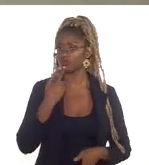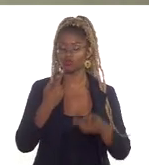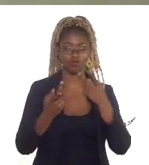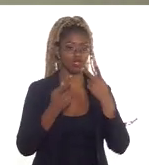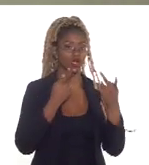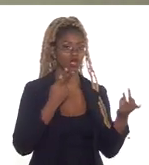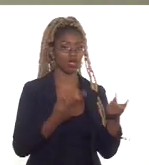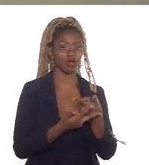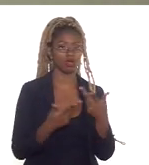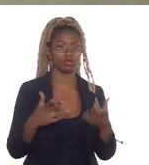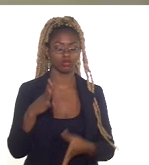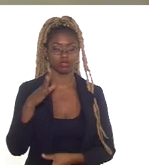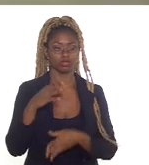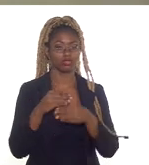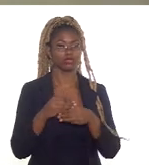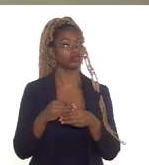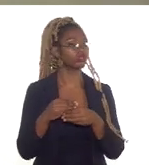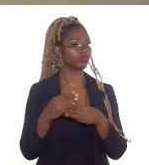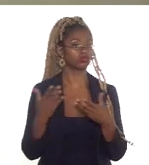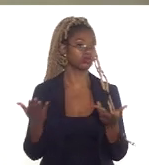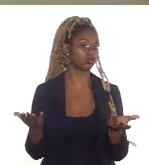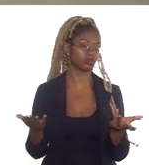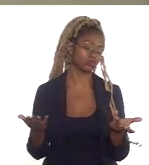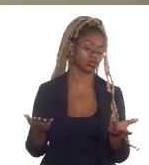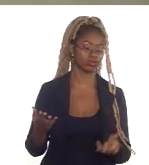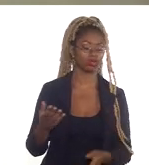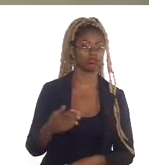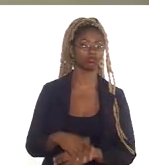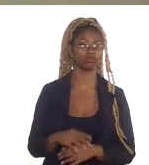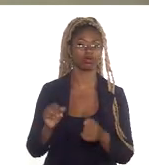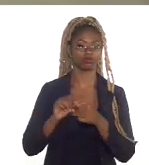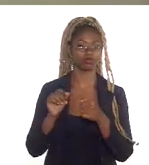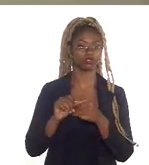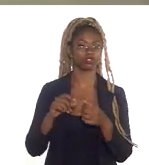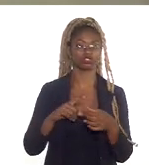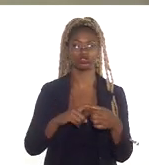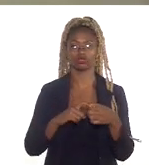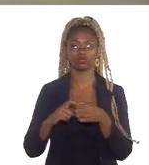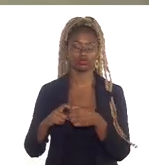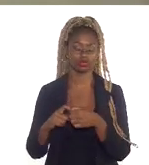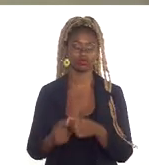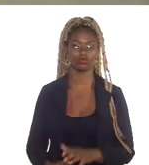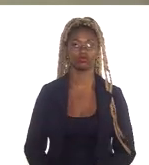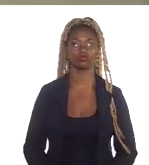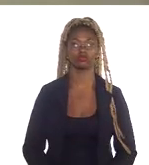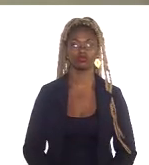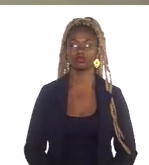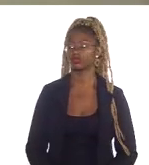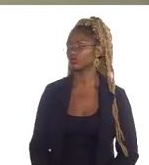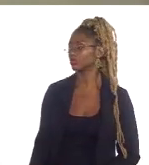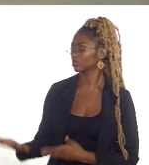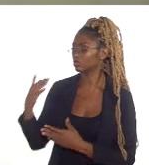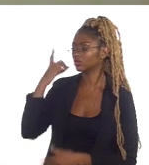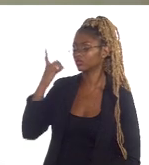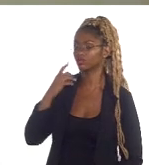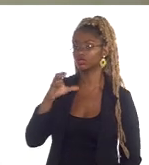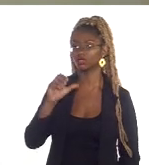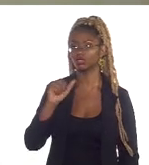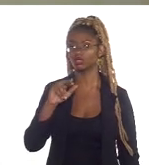a colocar sobre a realização desse convênio. Deputado Carlos Macedo.